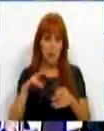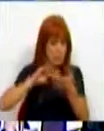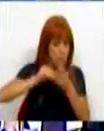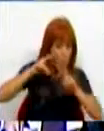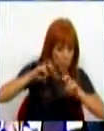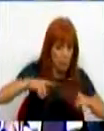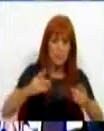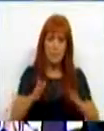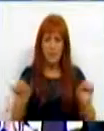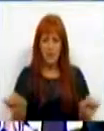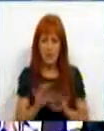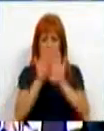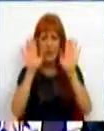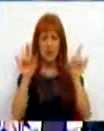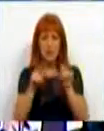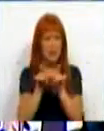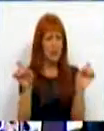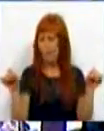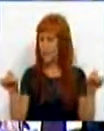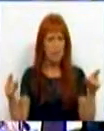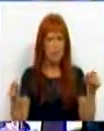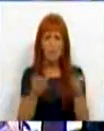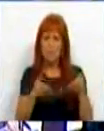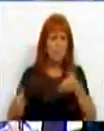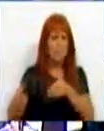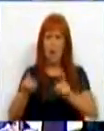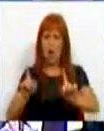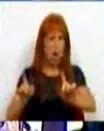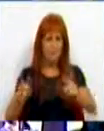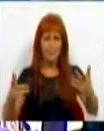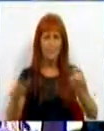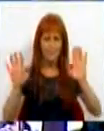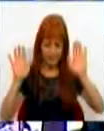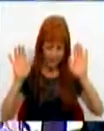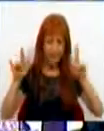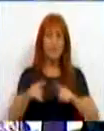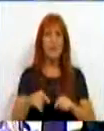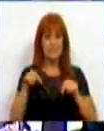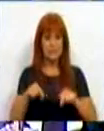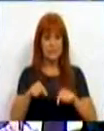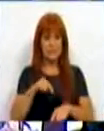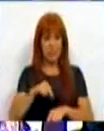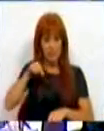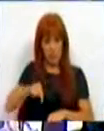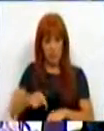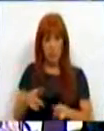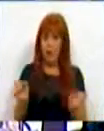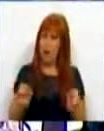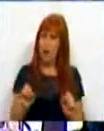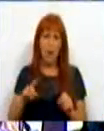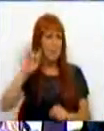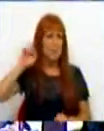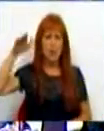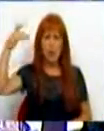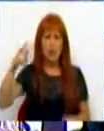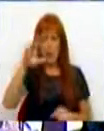diagnóstico, temos claramente divergências ao nível da estratégia. Ou seja, neste momento, não é